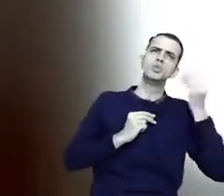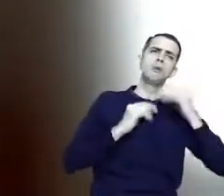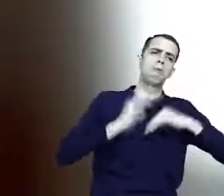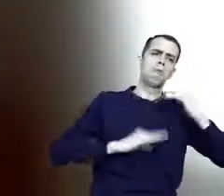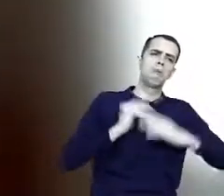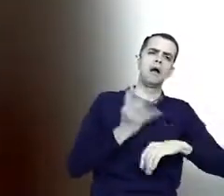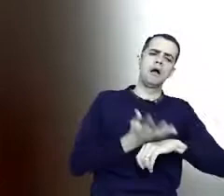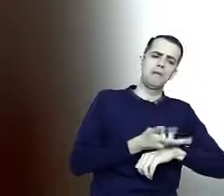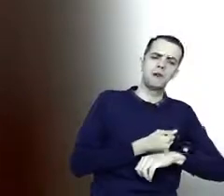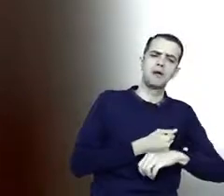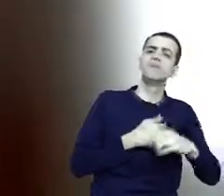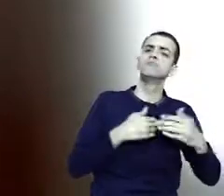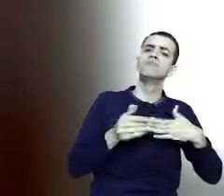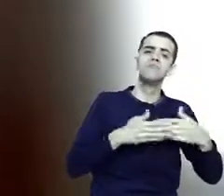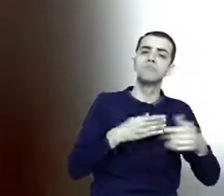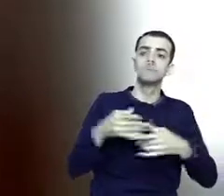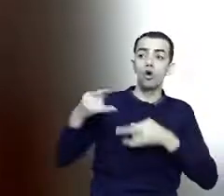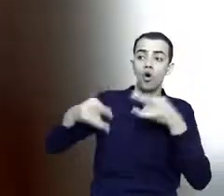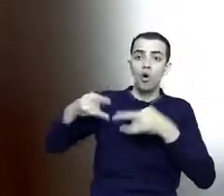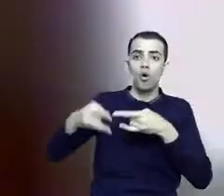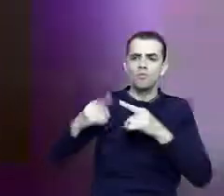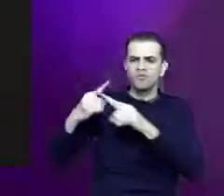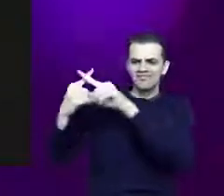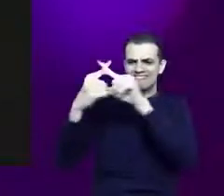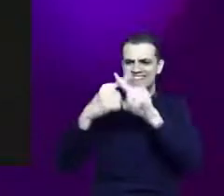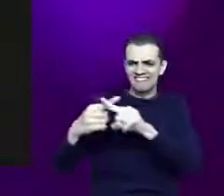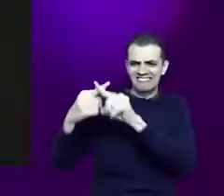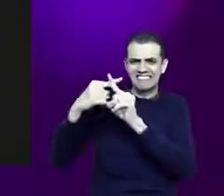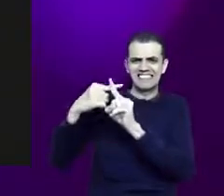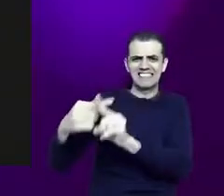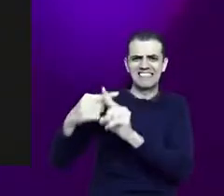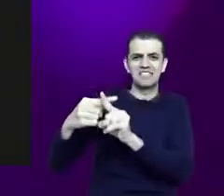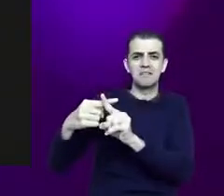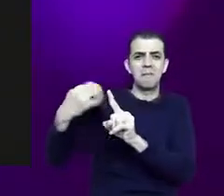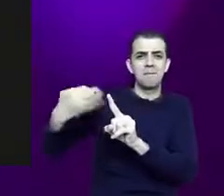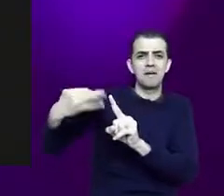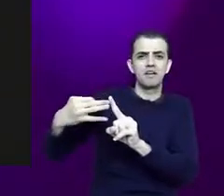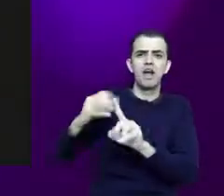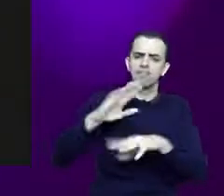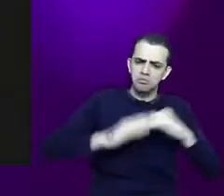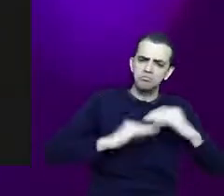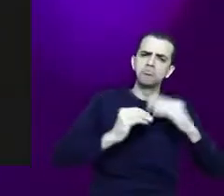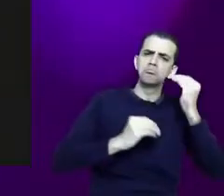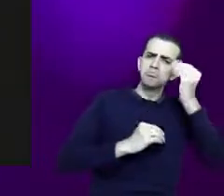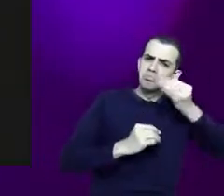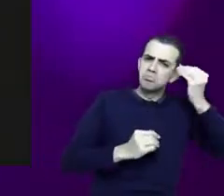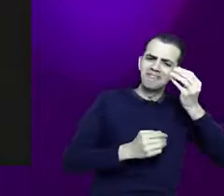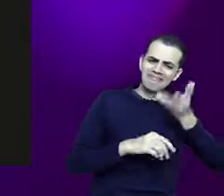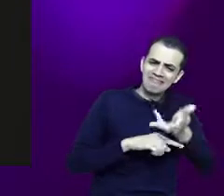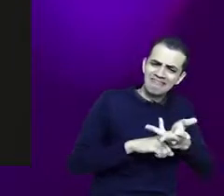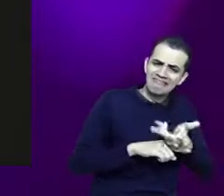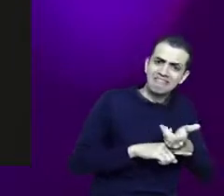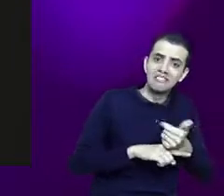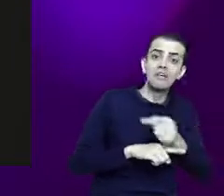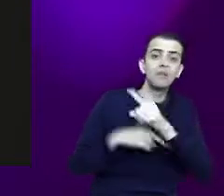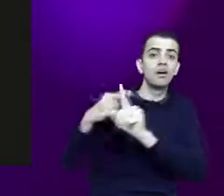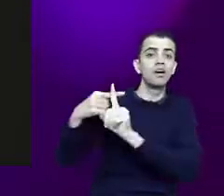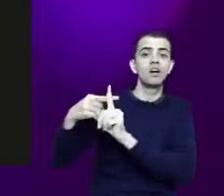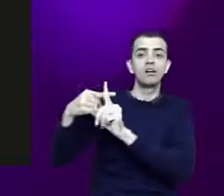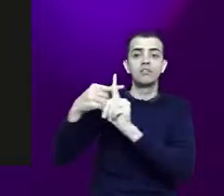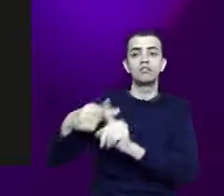porque ele vai ter uma precisão que o cirurgião, por mais feeling que tem em relação a isso, não vai conseguir atingir.